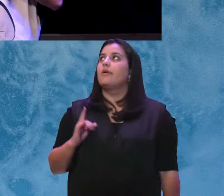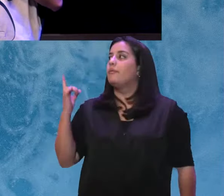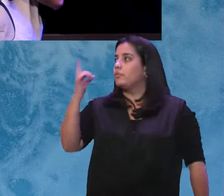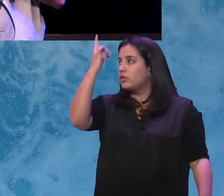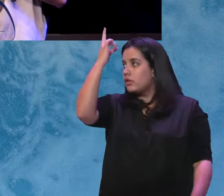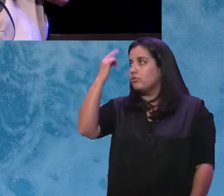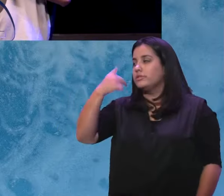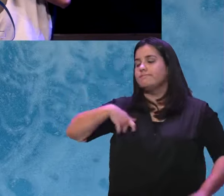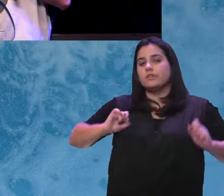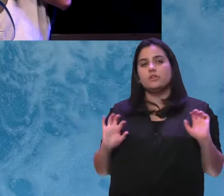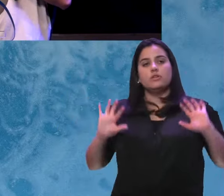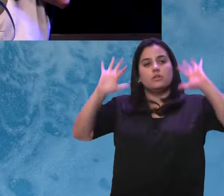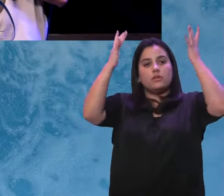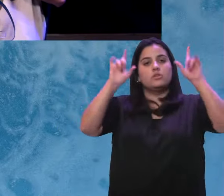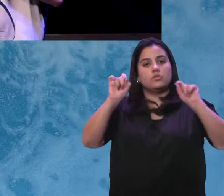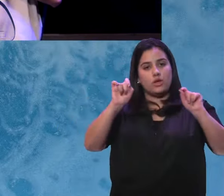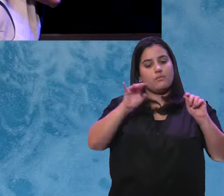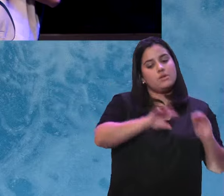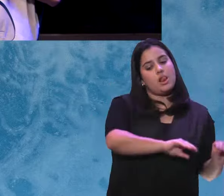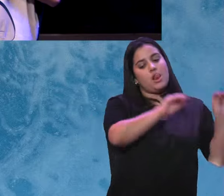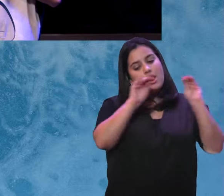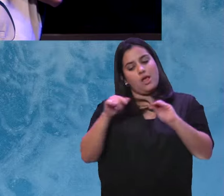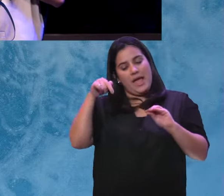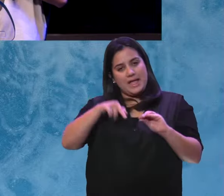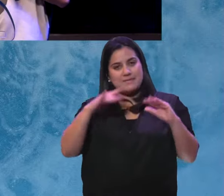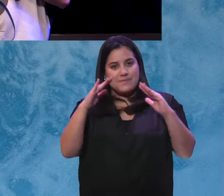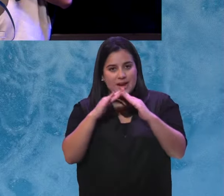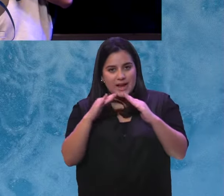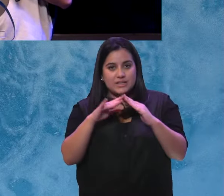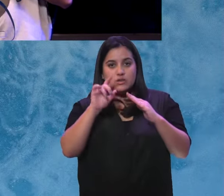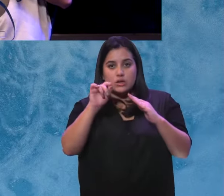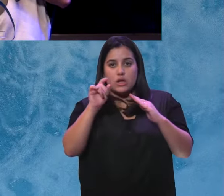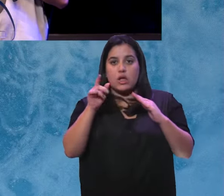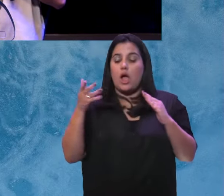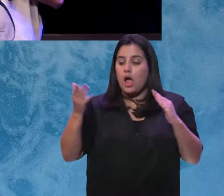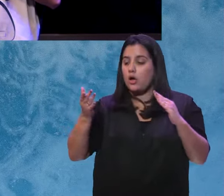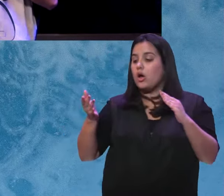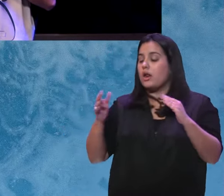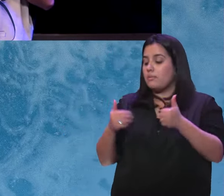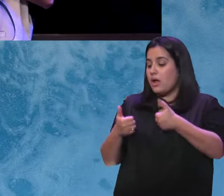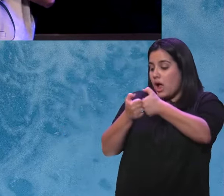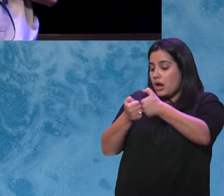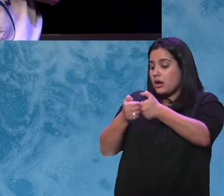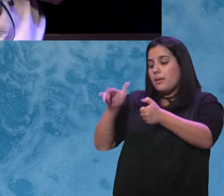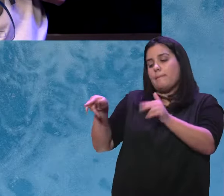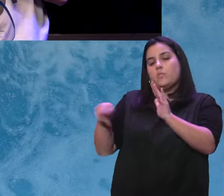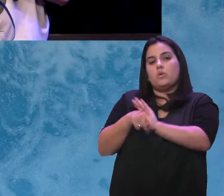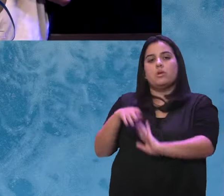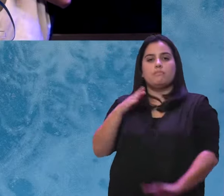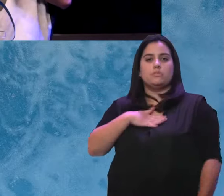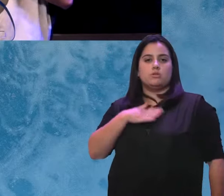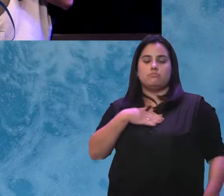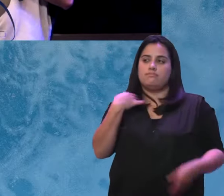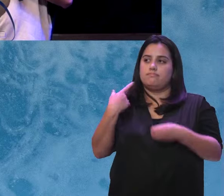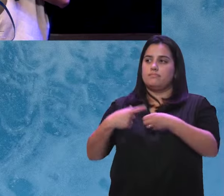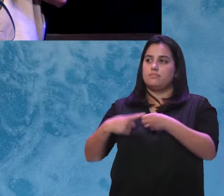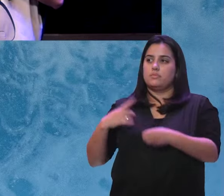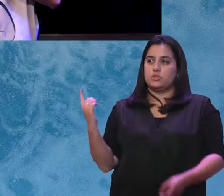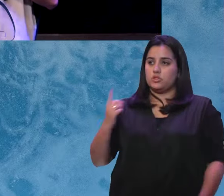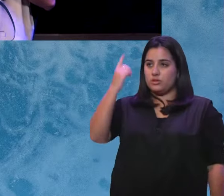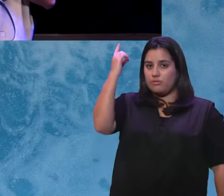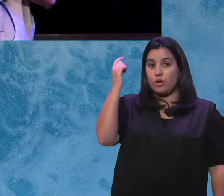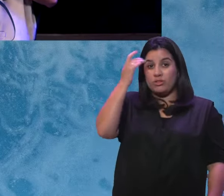grande festa, foi à casa de Obed-edom e ordenou que levassem a arca de Deus para a cidade de Davi. Quando os que carregavam